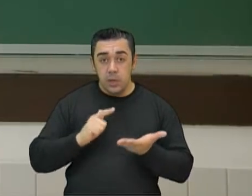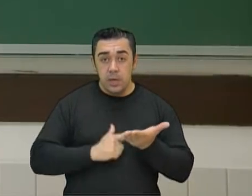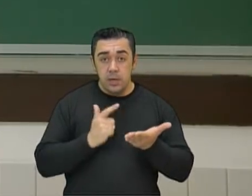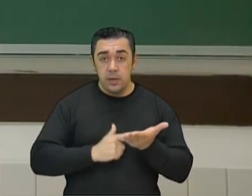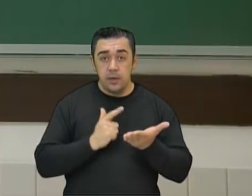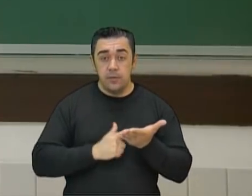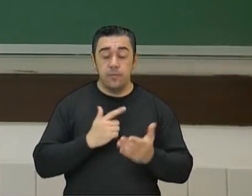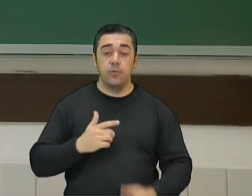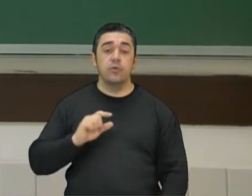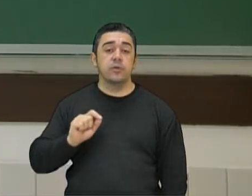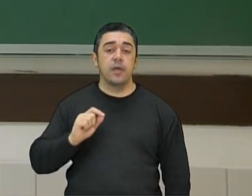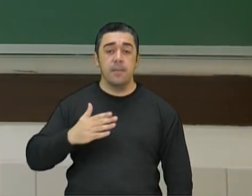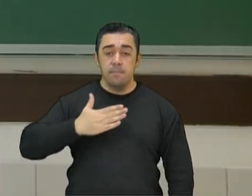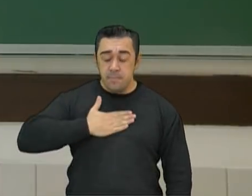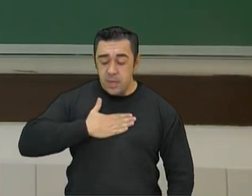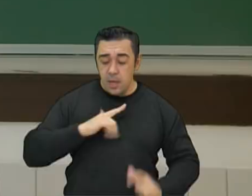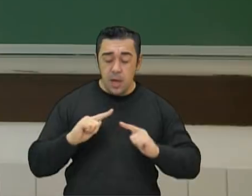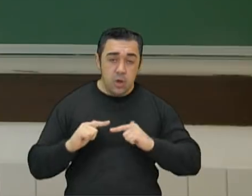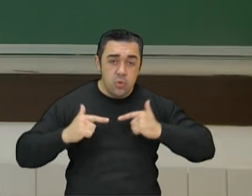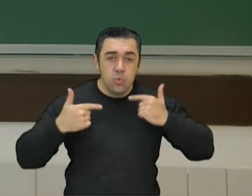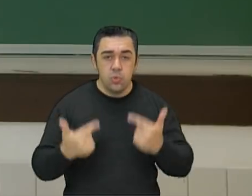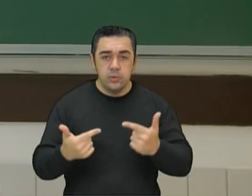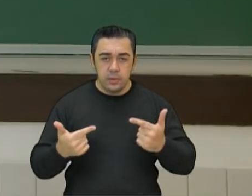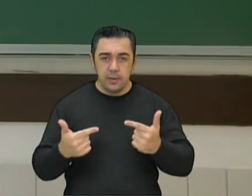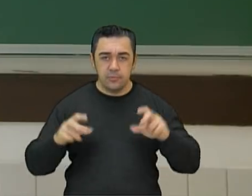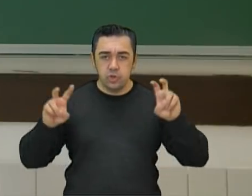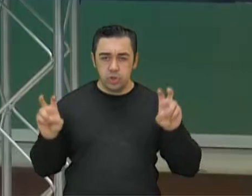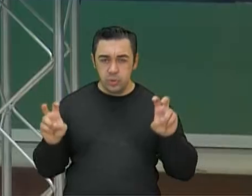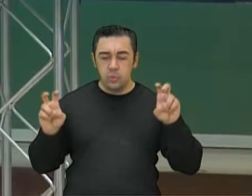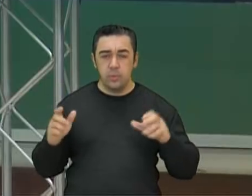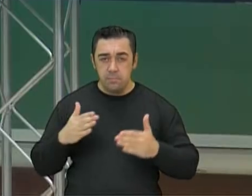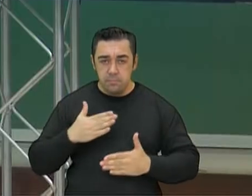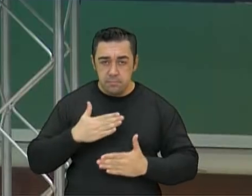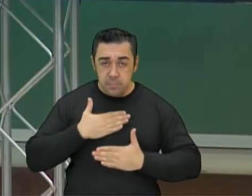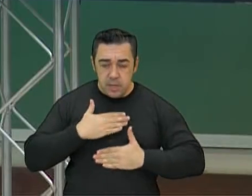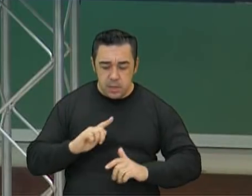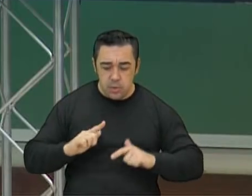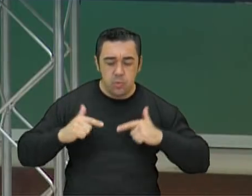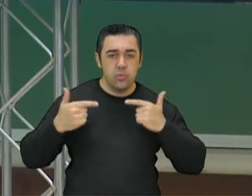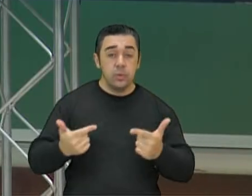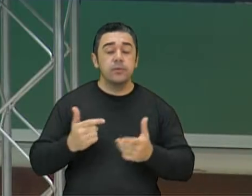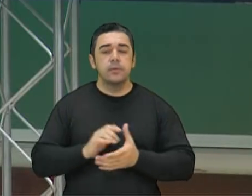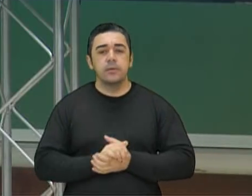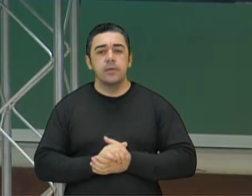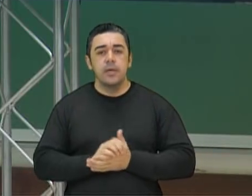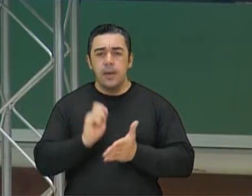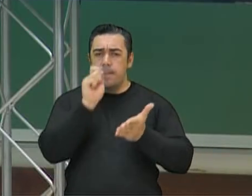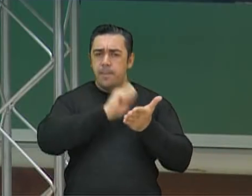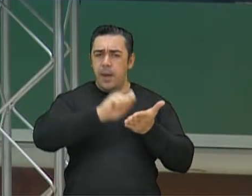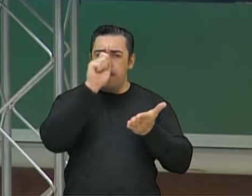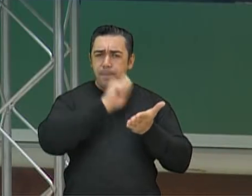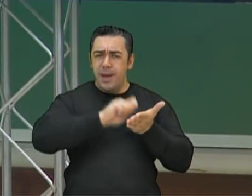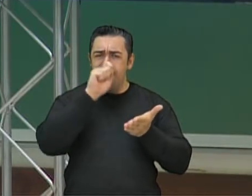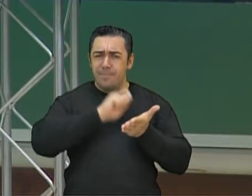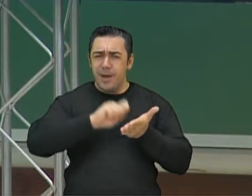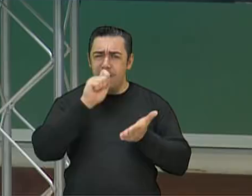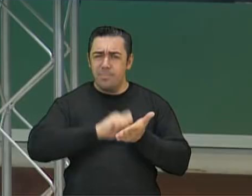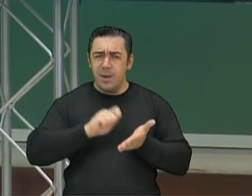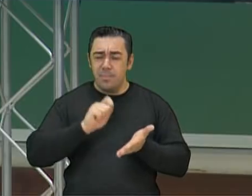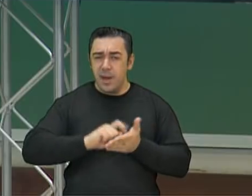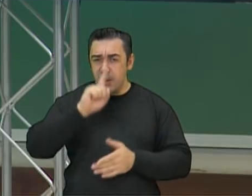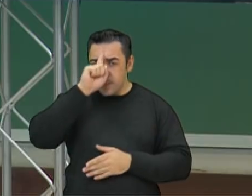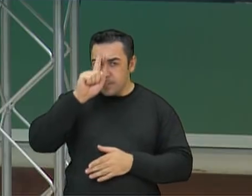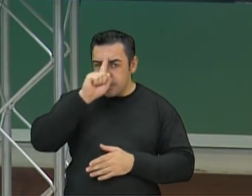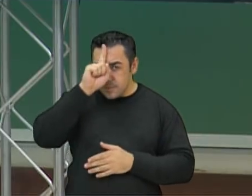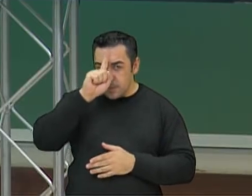alemão, ou Minha Luta, onde, nesse livro, ele expôs boa parte das ideias que ele tinha para